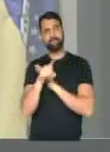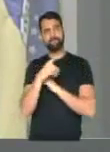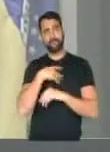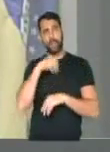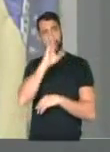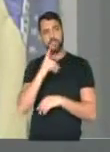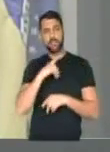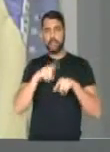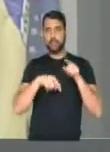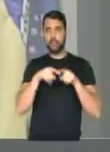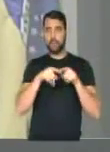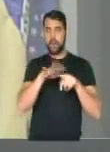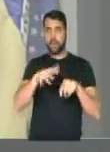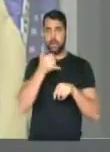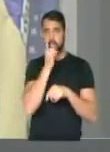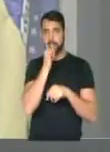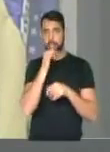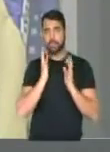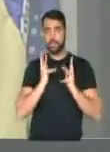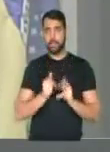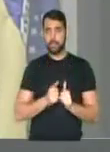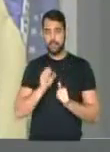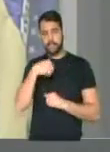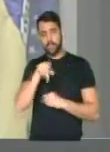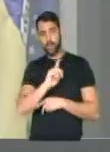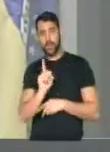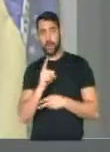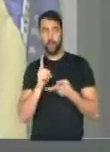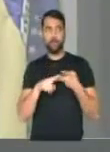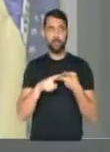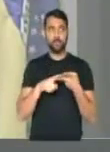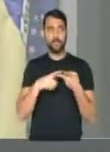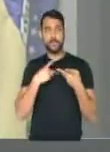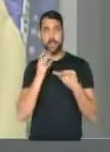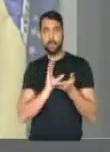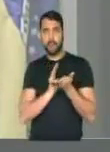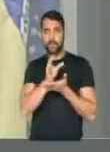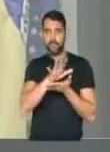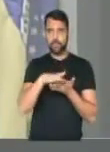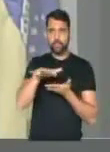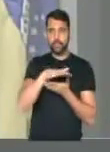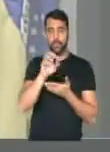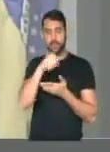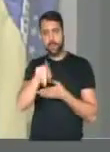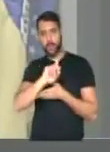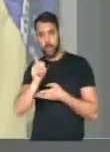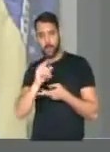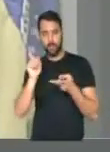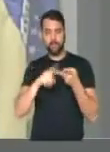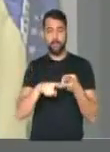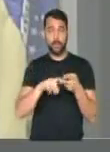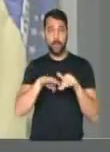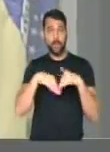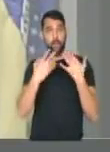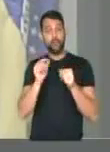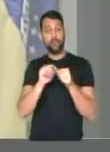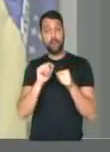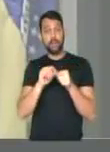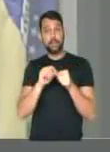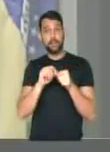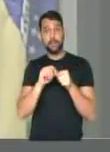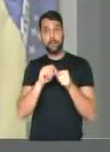quer ter uma matriz energética limpa ou não? Se é para investir no setor ou não? E quando faz